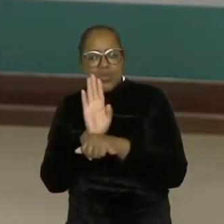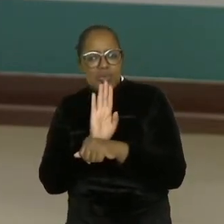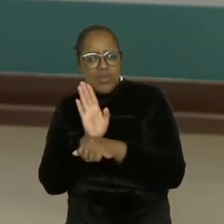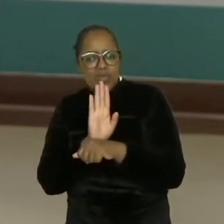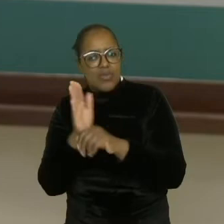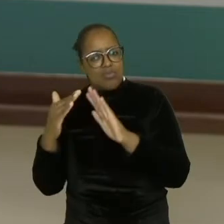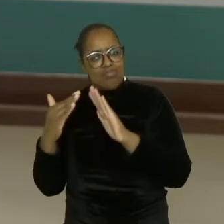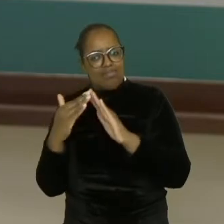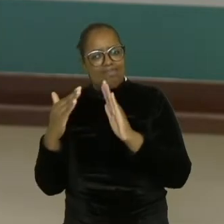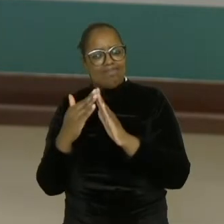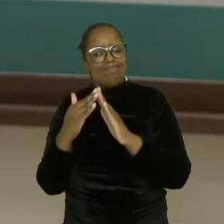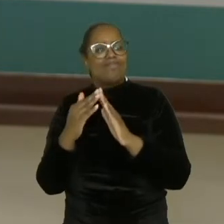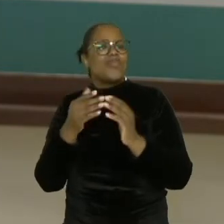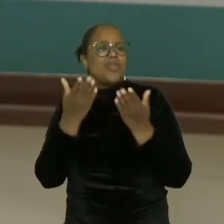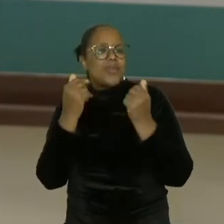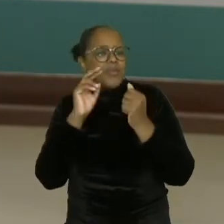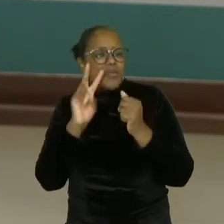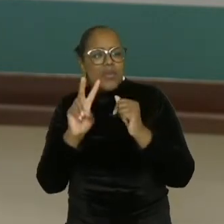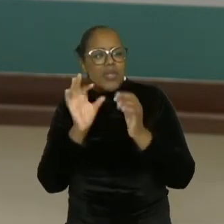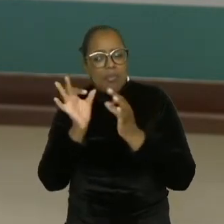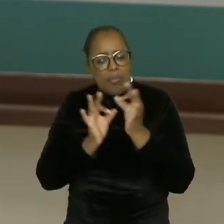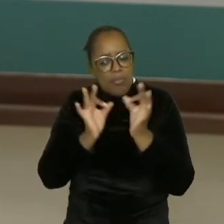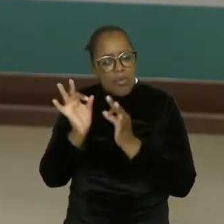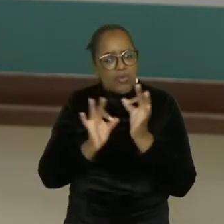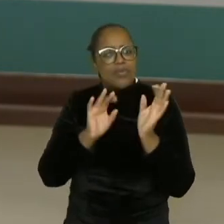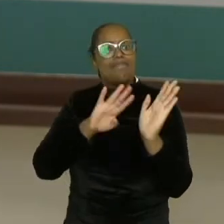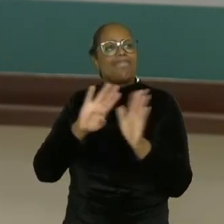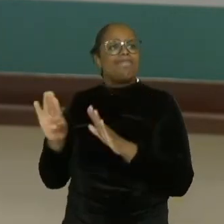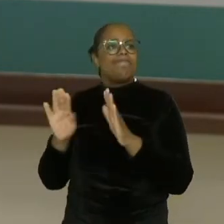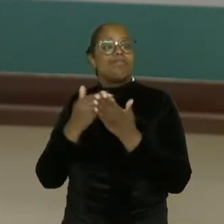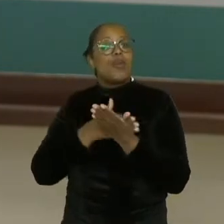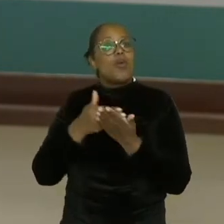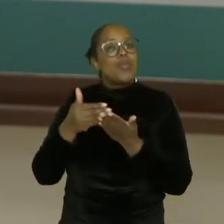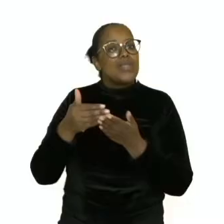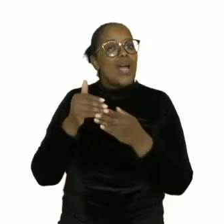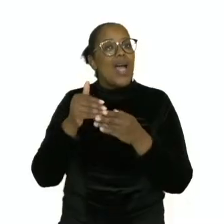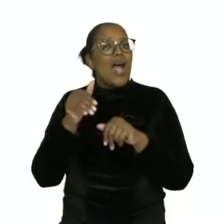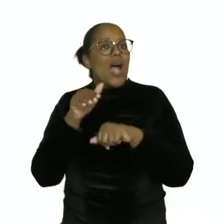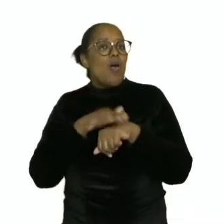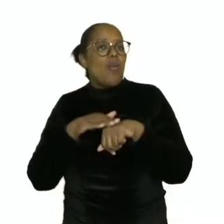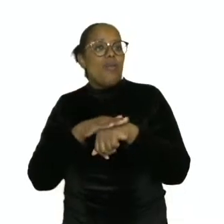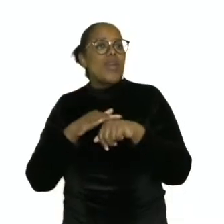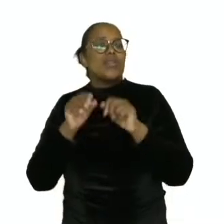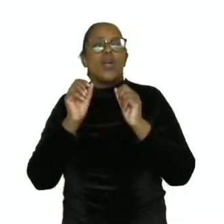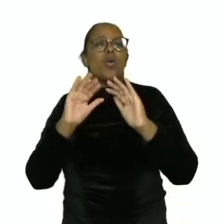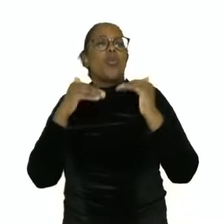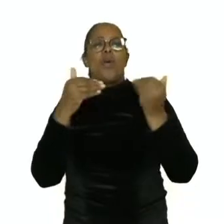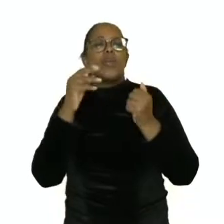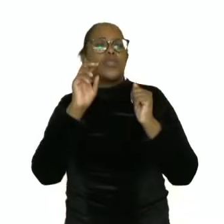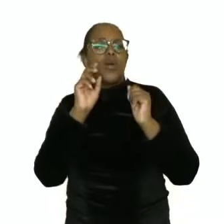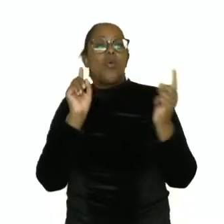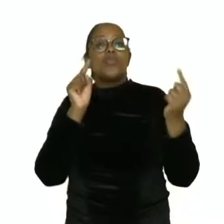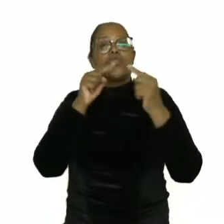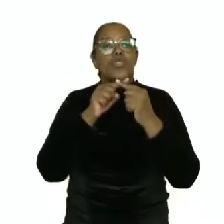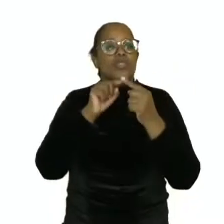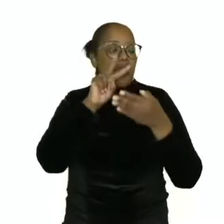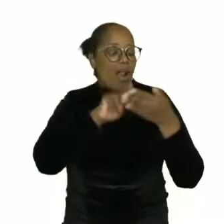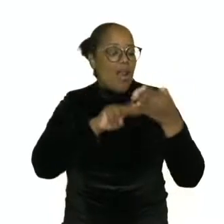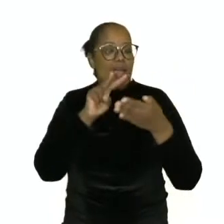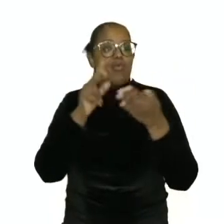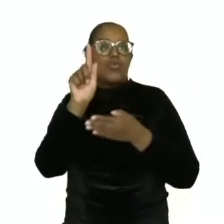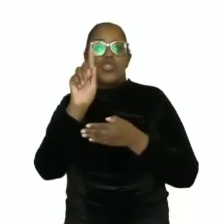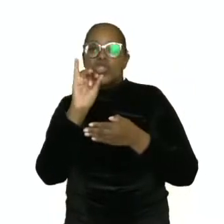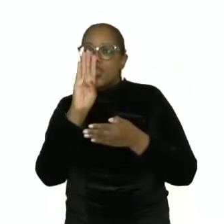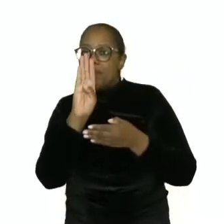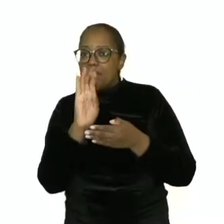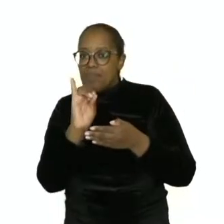Então vamos ver o que preparamos. Para início de conversa, qual é o seu objetivo ao ler uma história em quadrinhos?